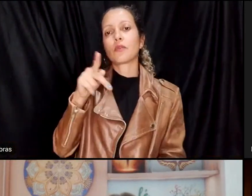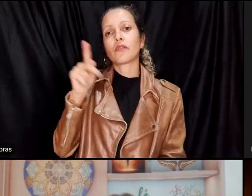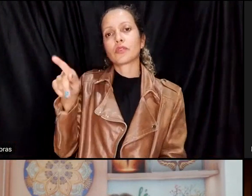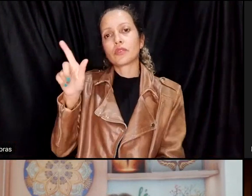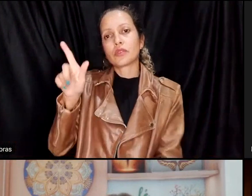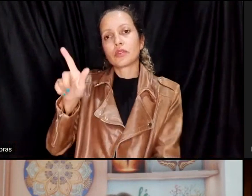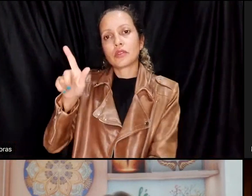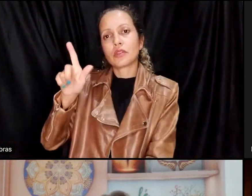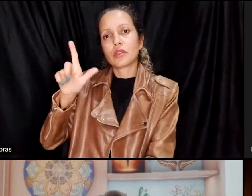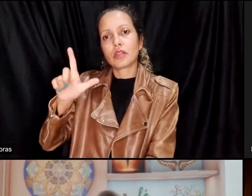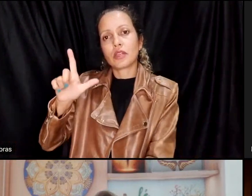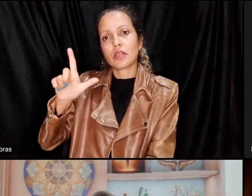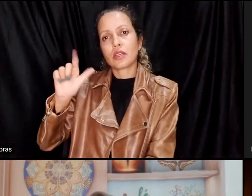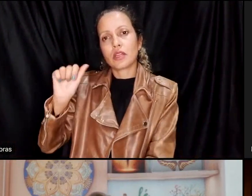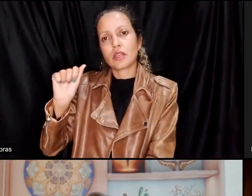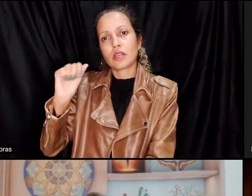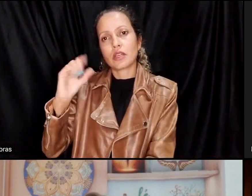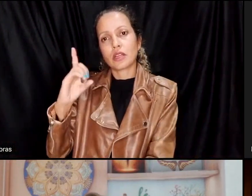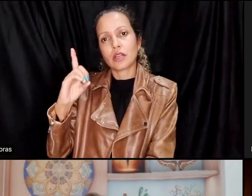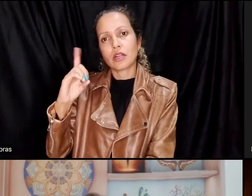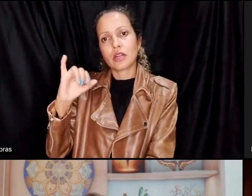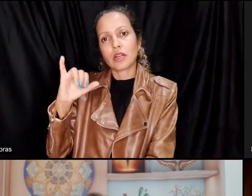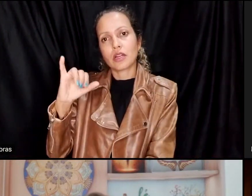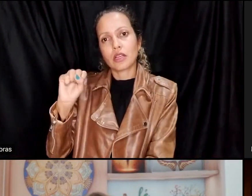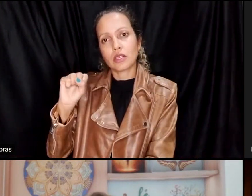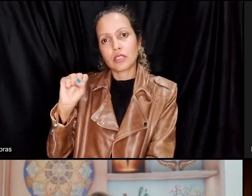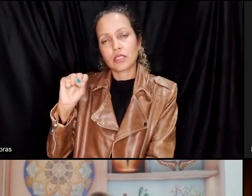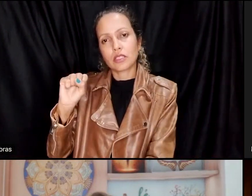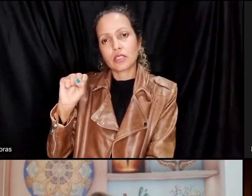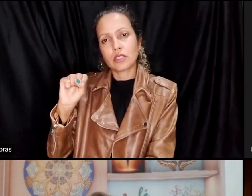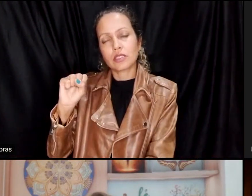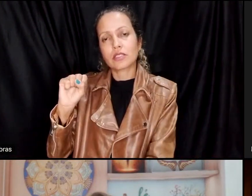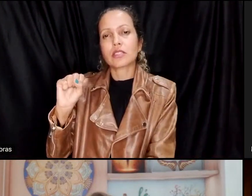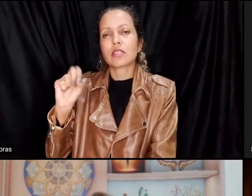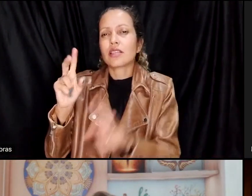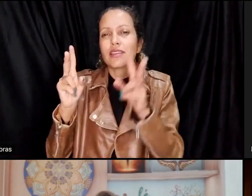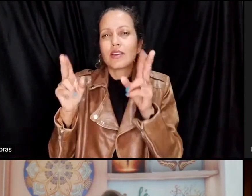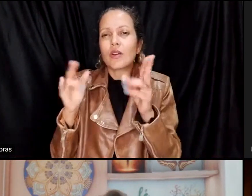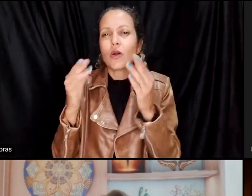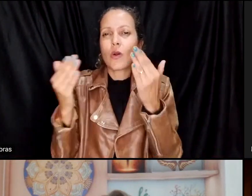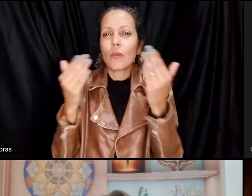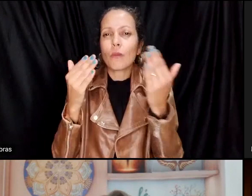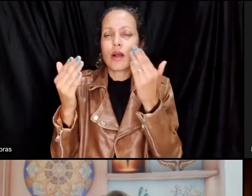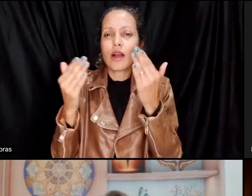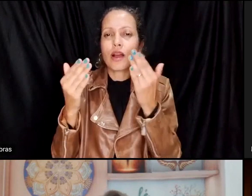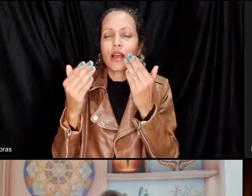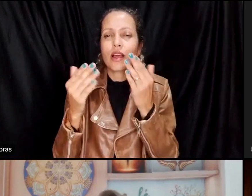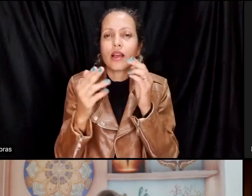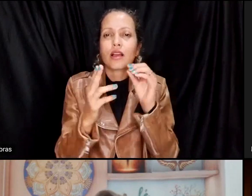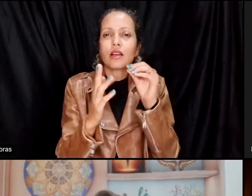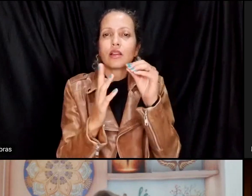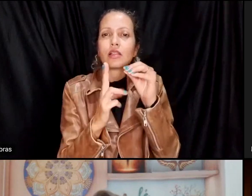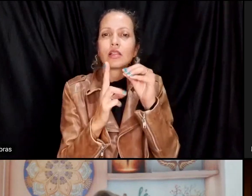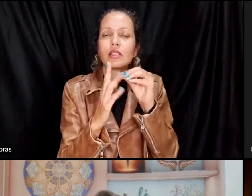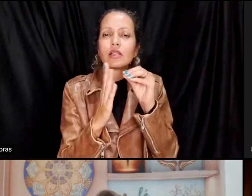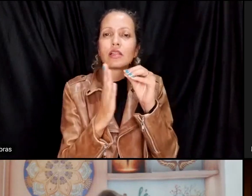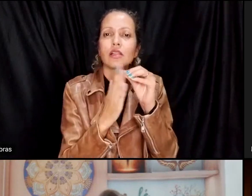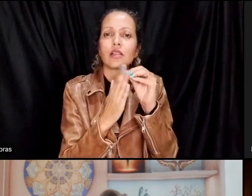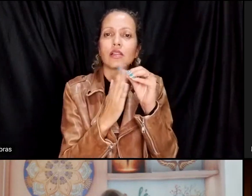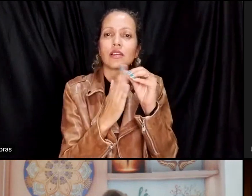indígenas. Por exemplo, a criança que nasce dentro do